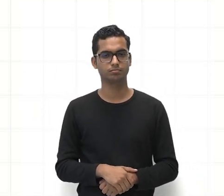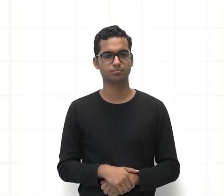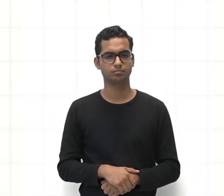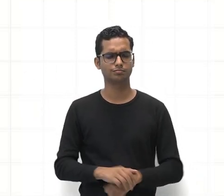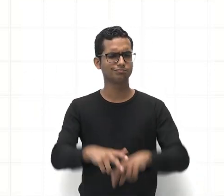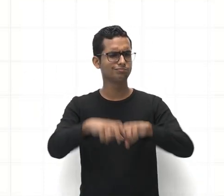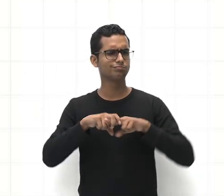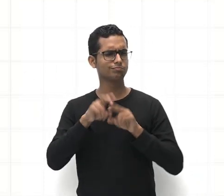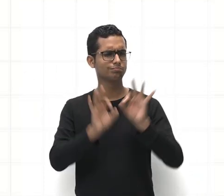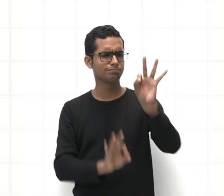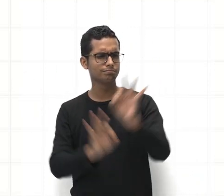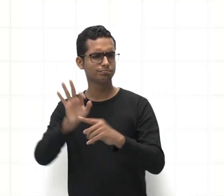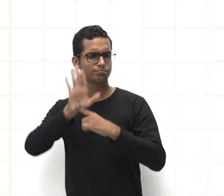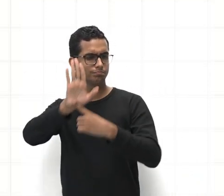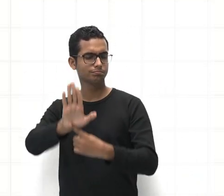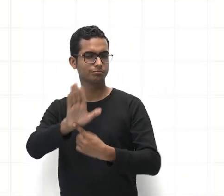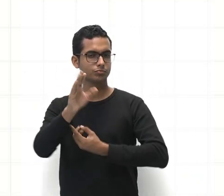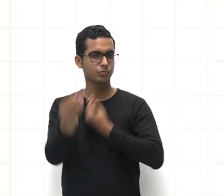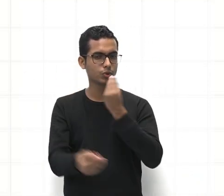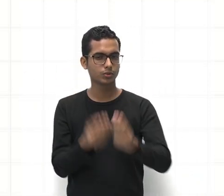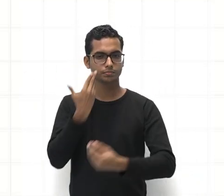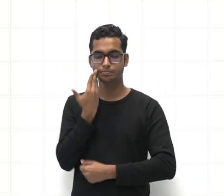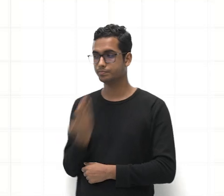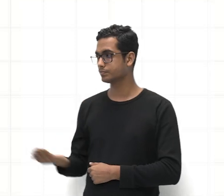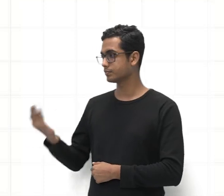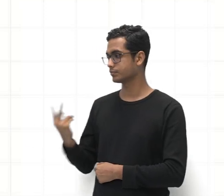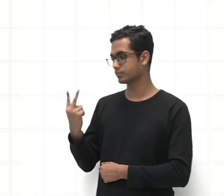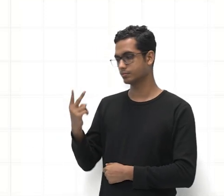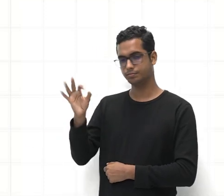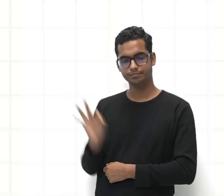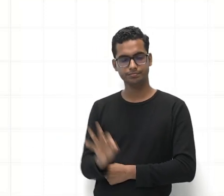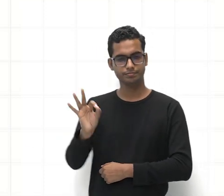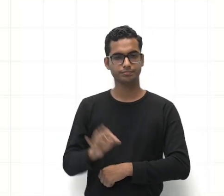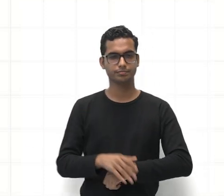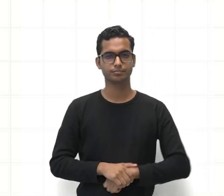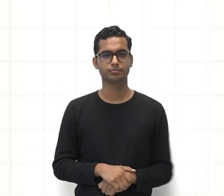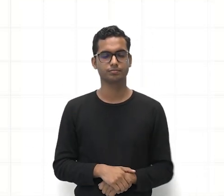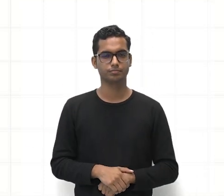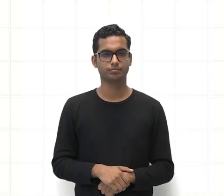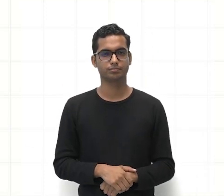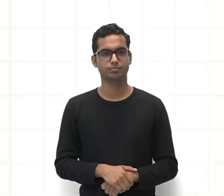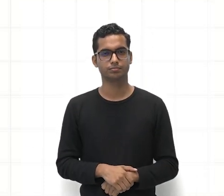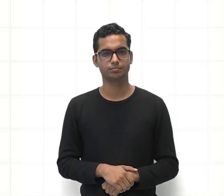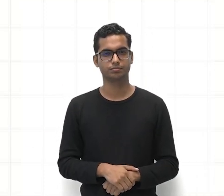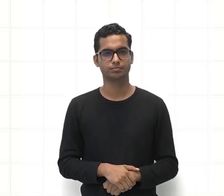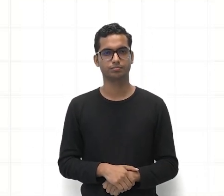ele foi escrito dessa forma aqui, né? Esse nosso 2%. Que para